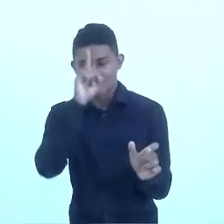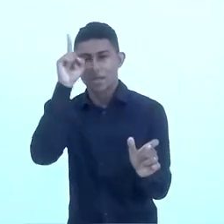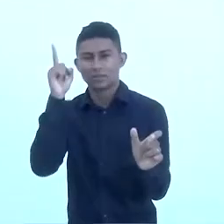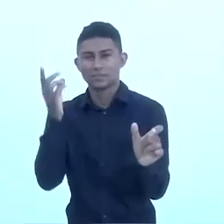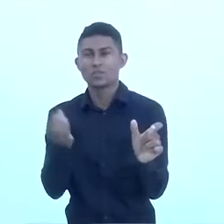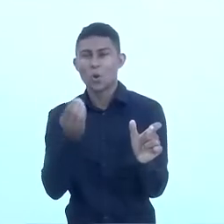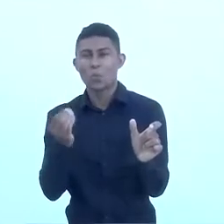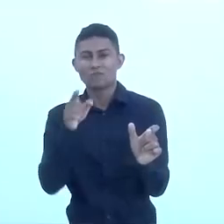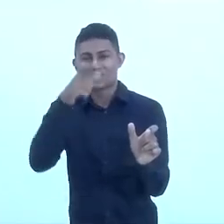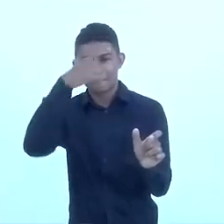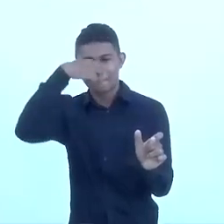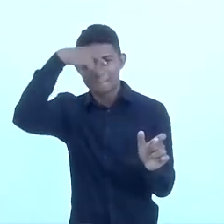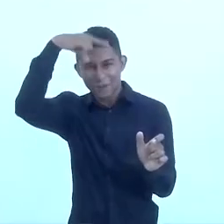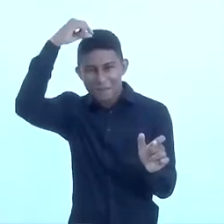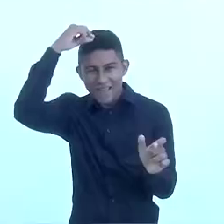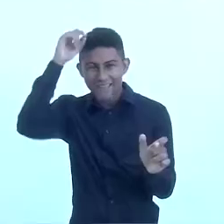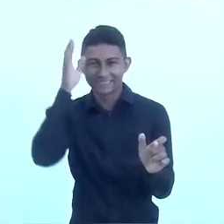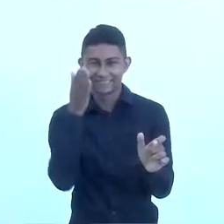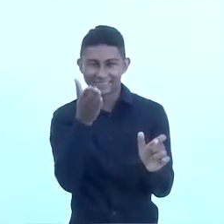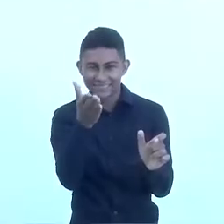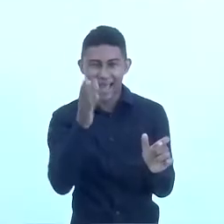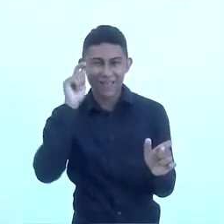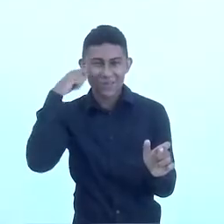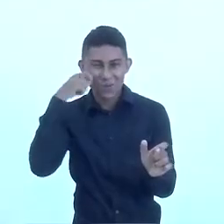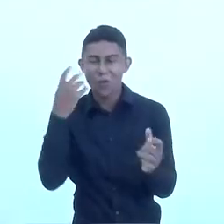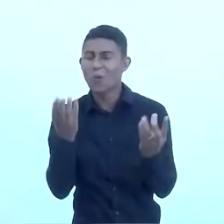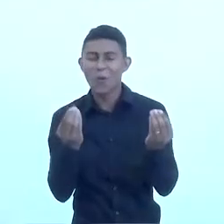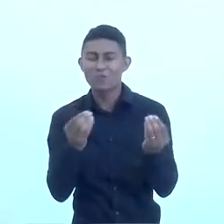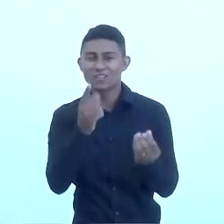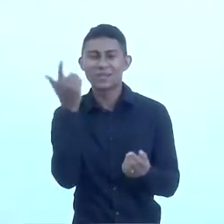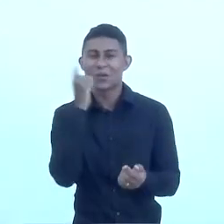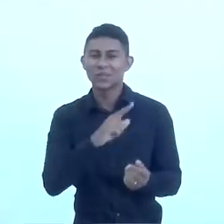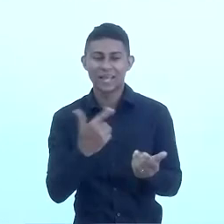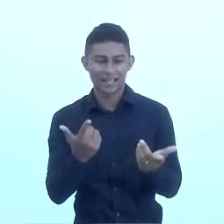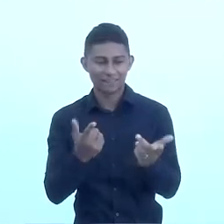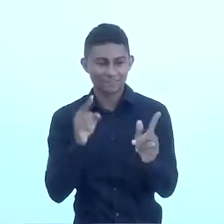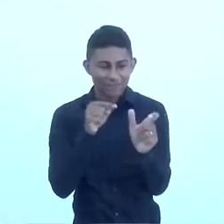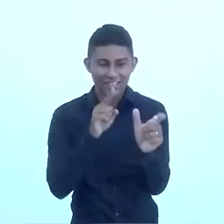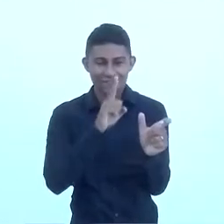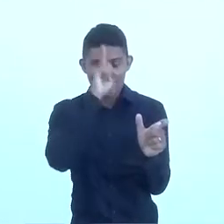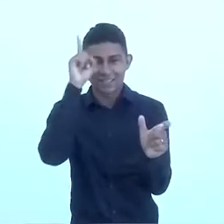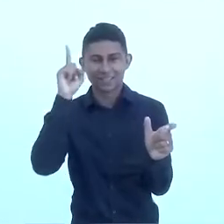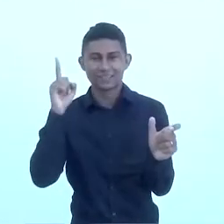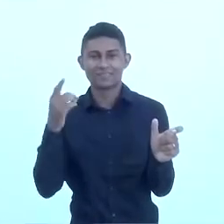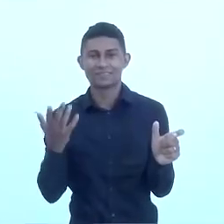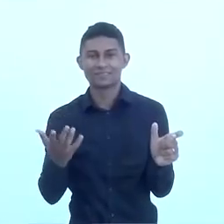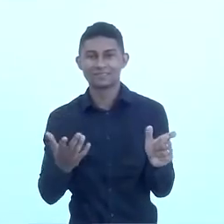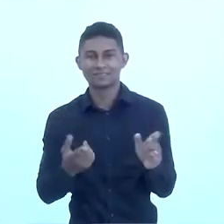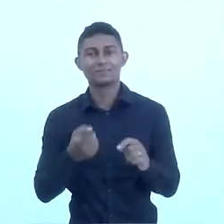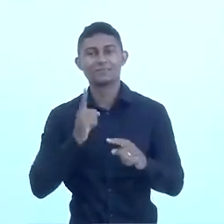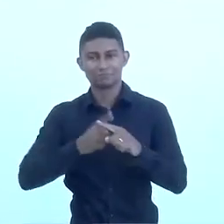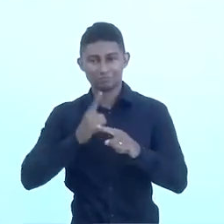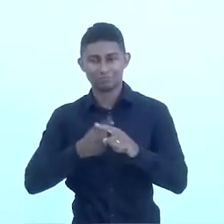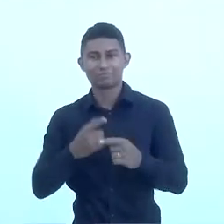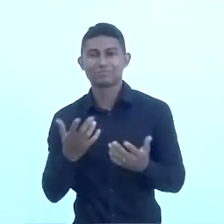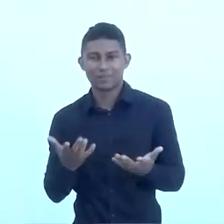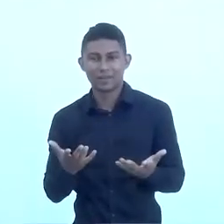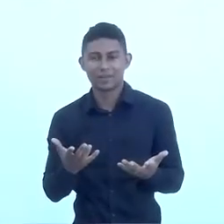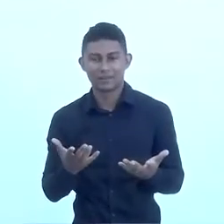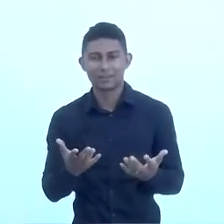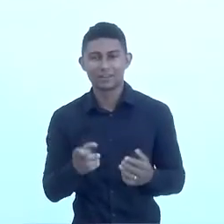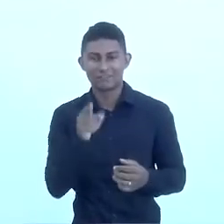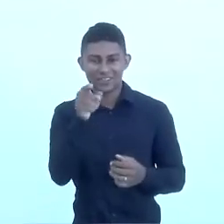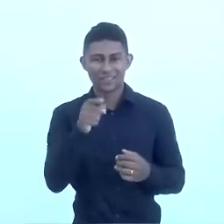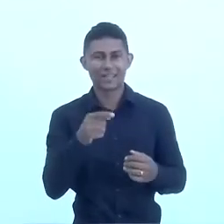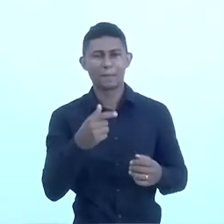é que surge pro Paulo Betti, pro ator, né? Como é que é esse processo? Porque é um destaque, é uma forma